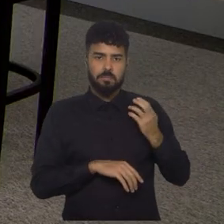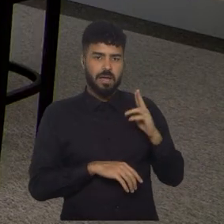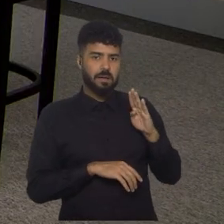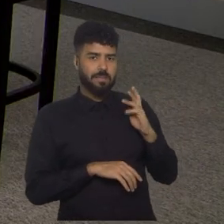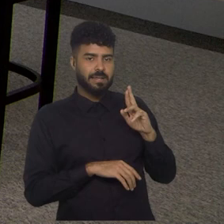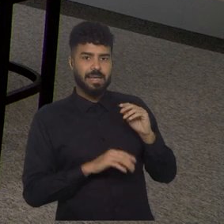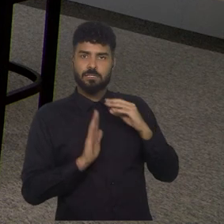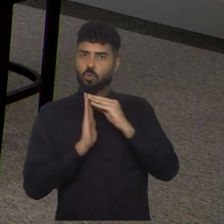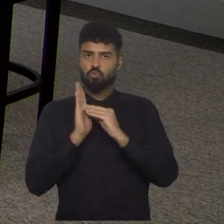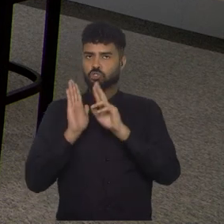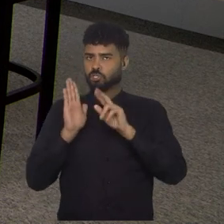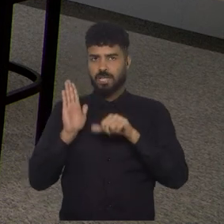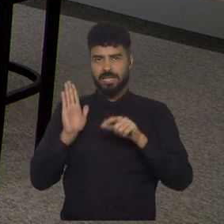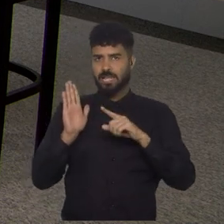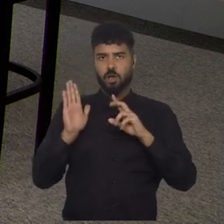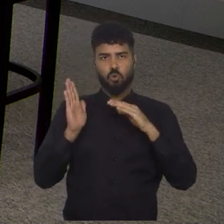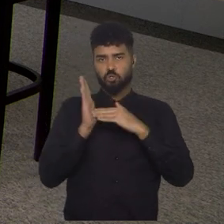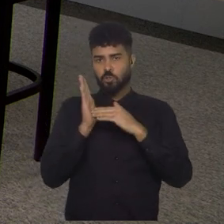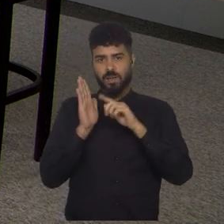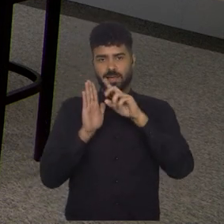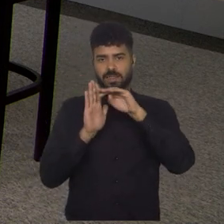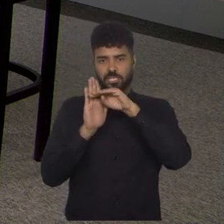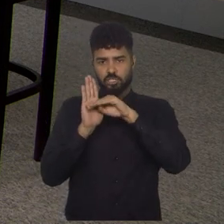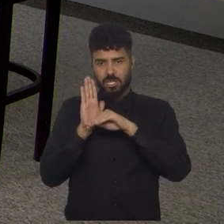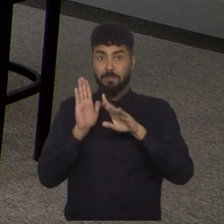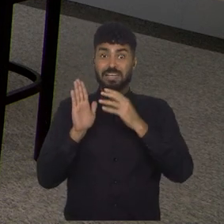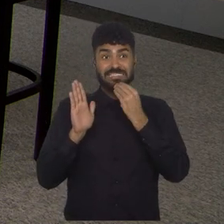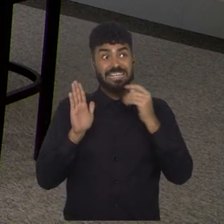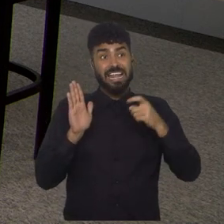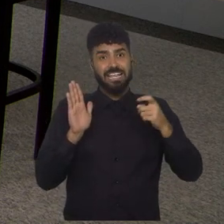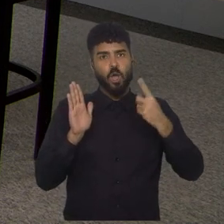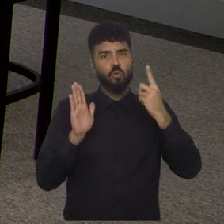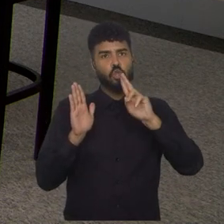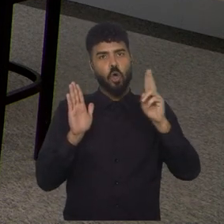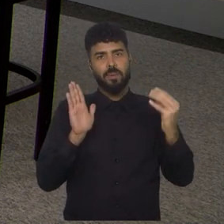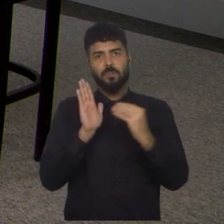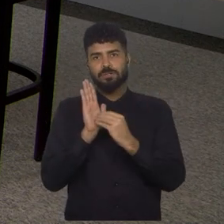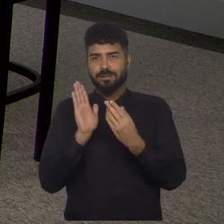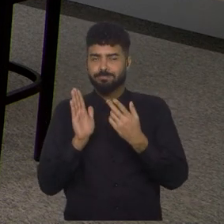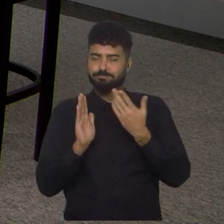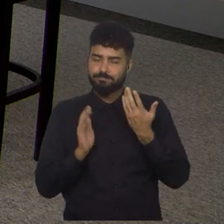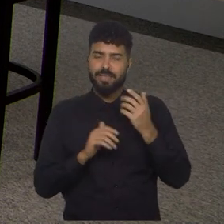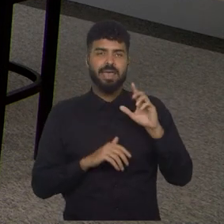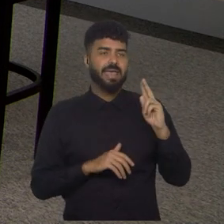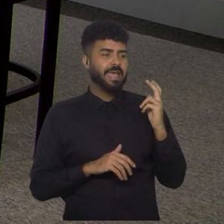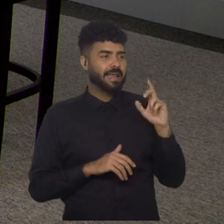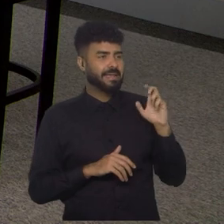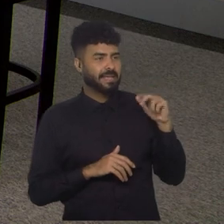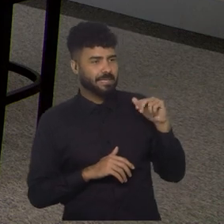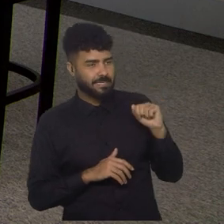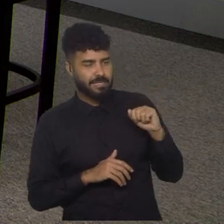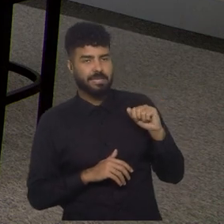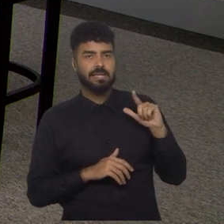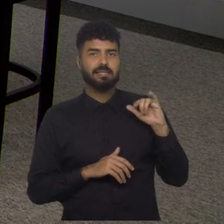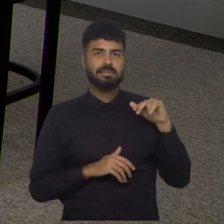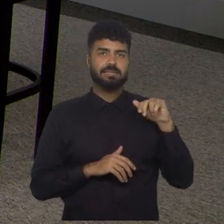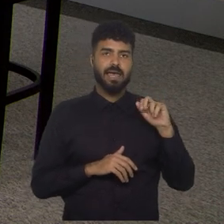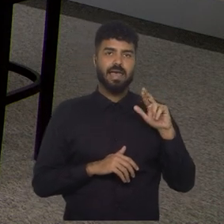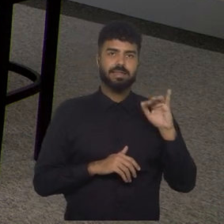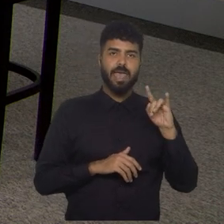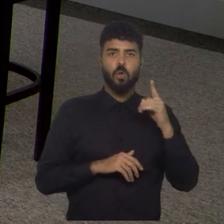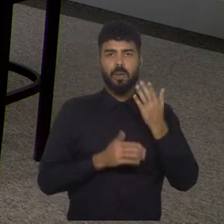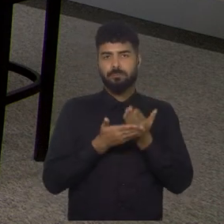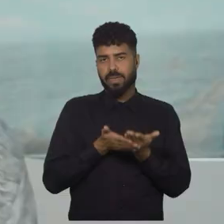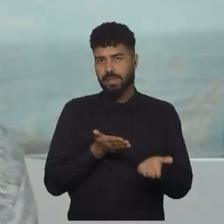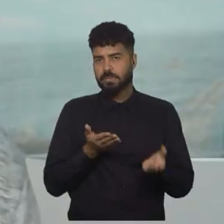não está na última lista. Mas, enfim, seria um dos grandes nomes, né, para essa lista. Então, Helena Linari é uma perda